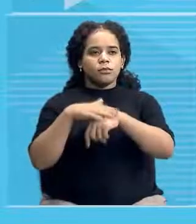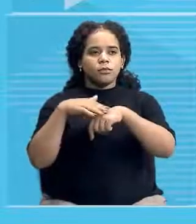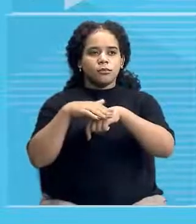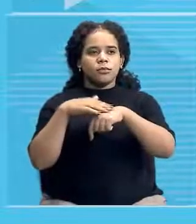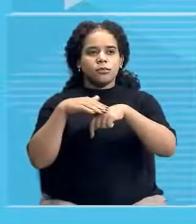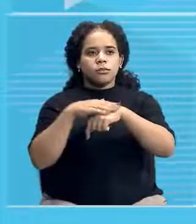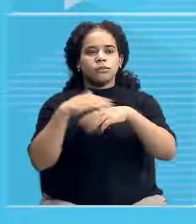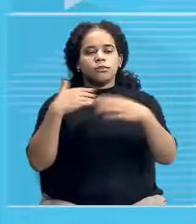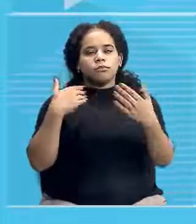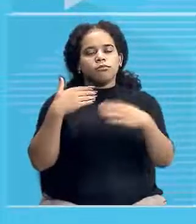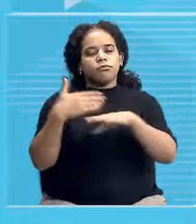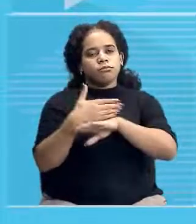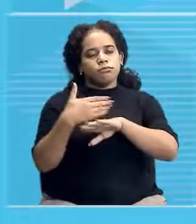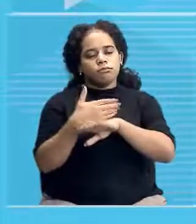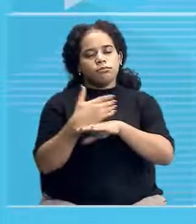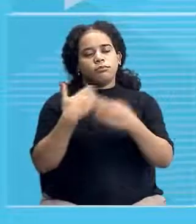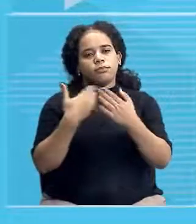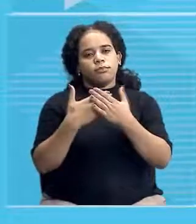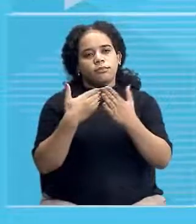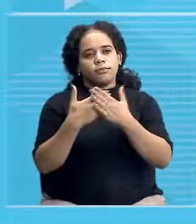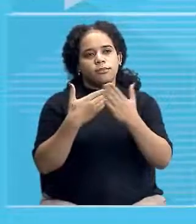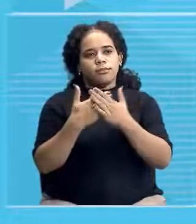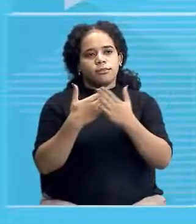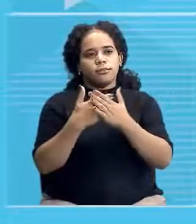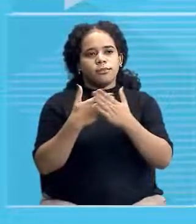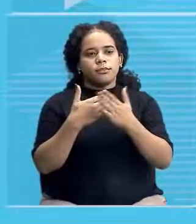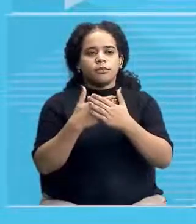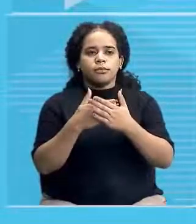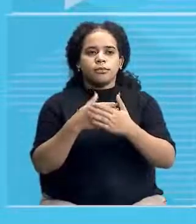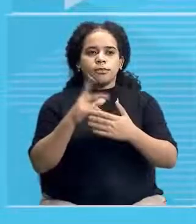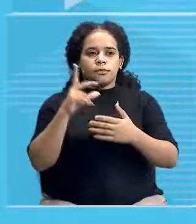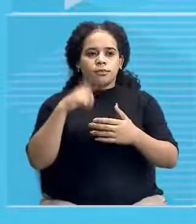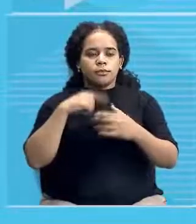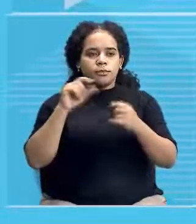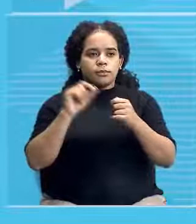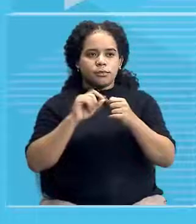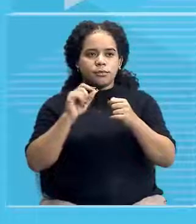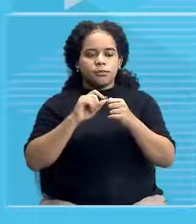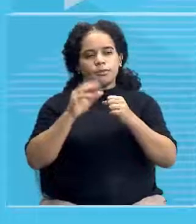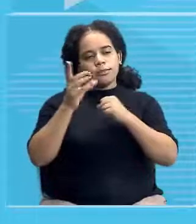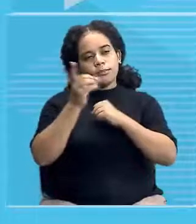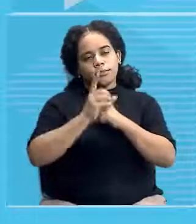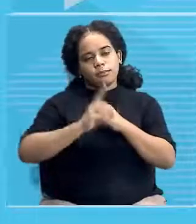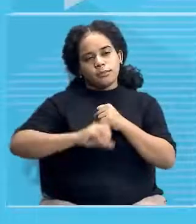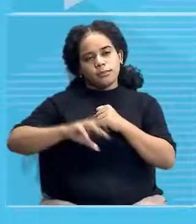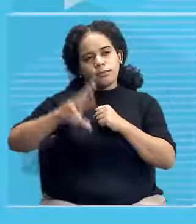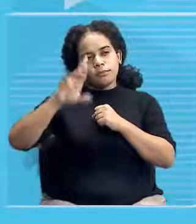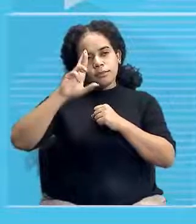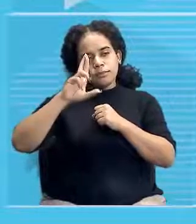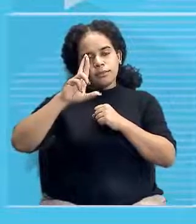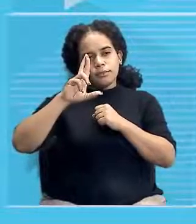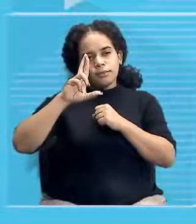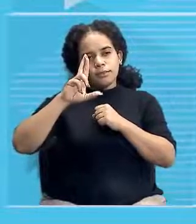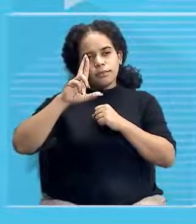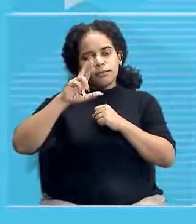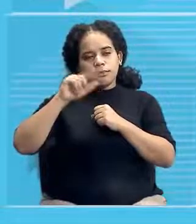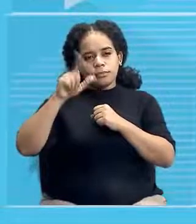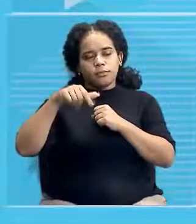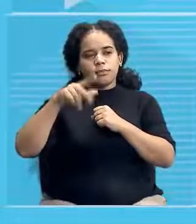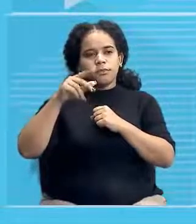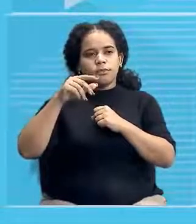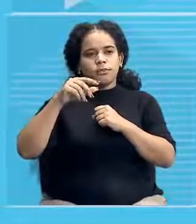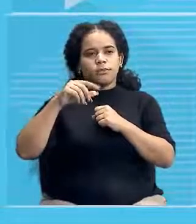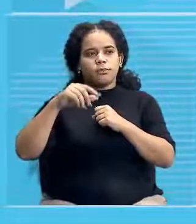participar da aula. Ela está fazendo doutorado e ela é